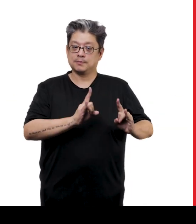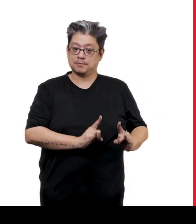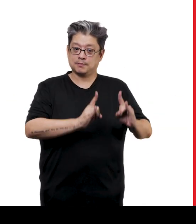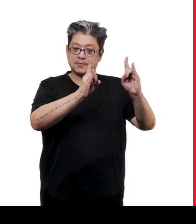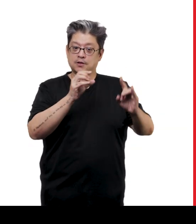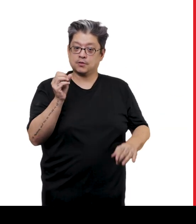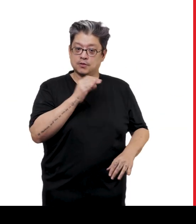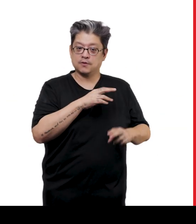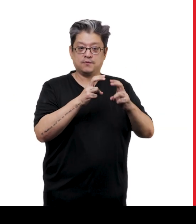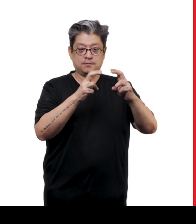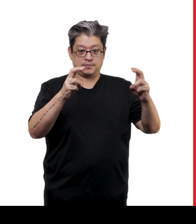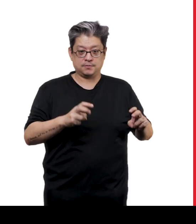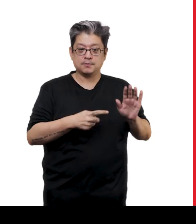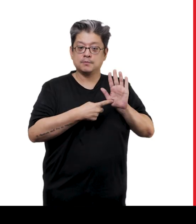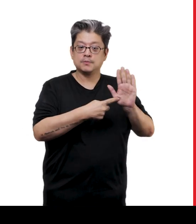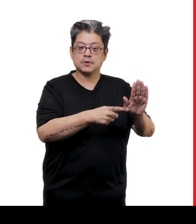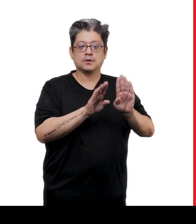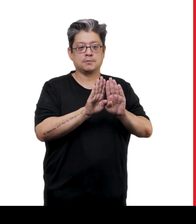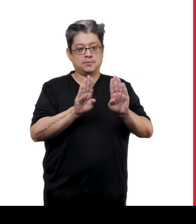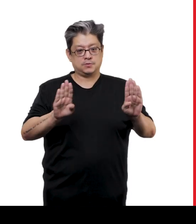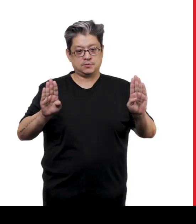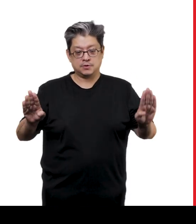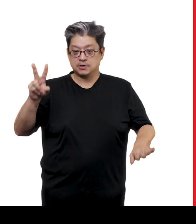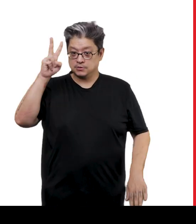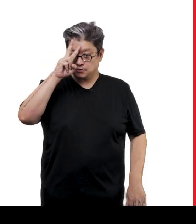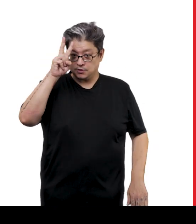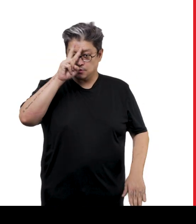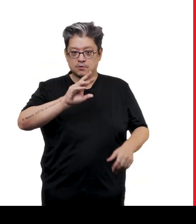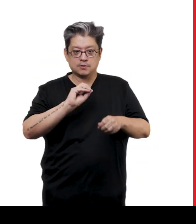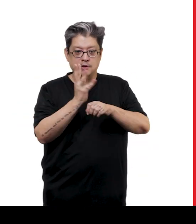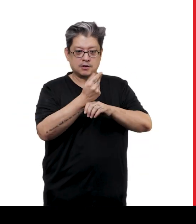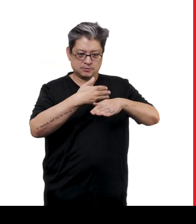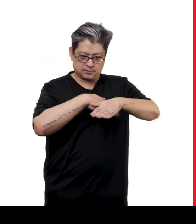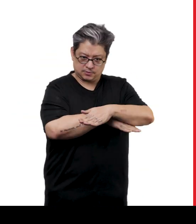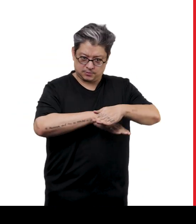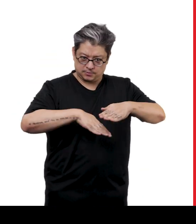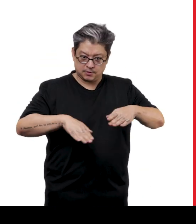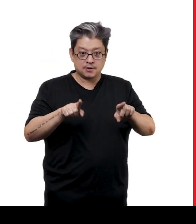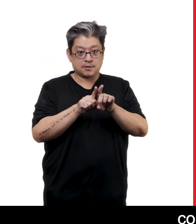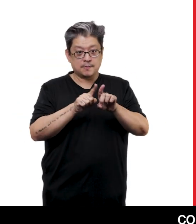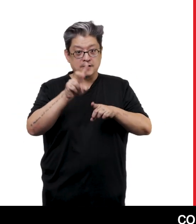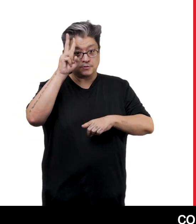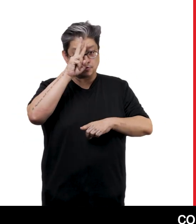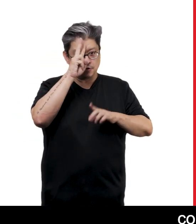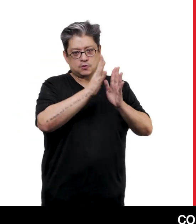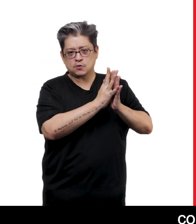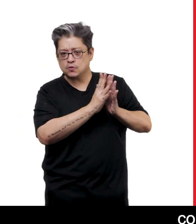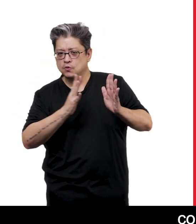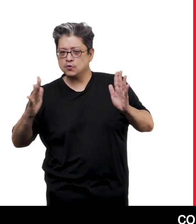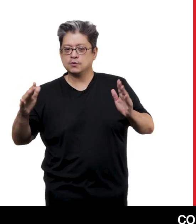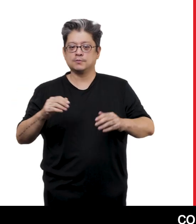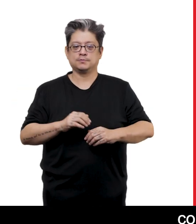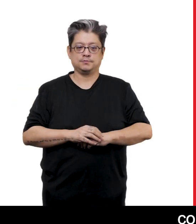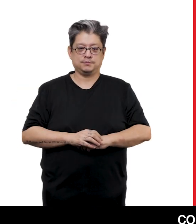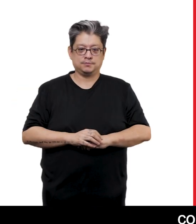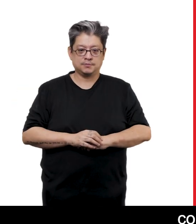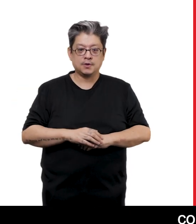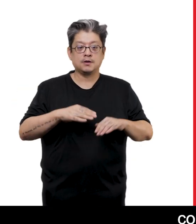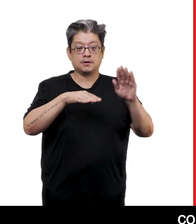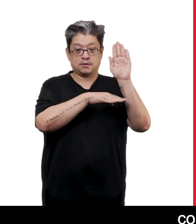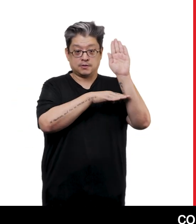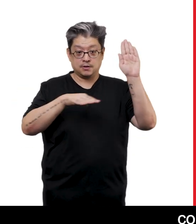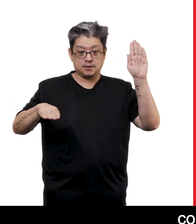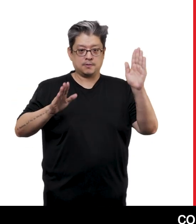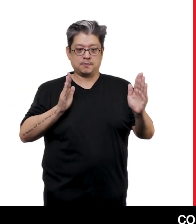de seu acervo e de sua história. Neste andar, a mostra Histórias do MASP contempla um período de 78 anos